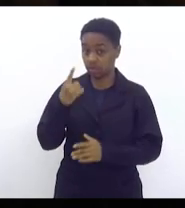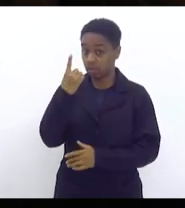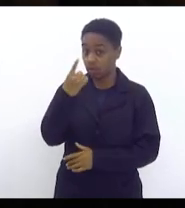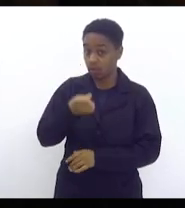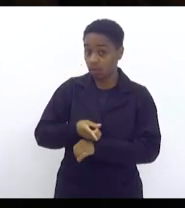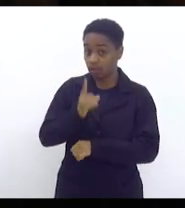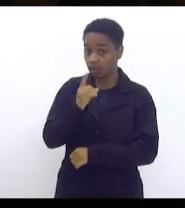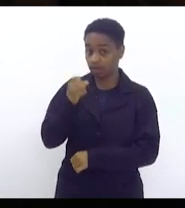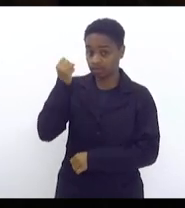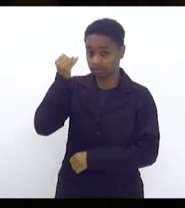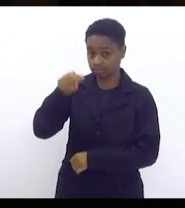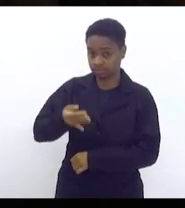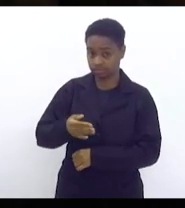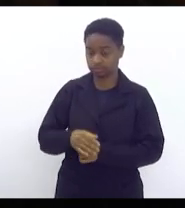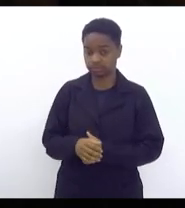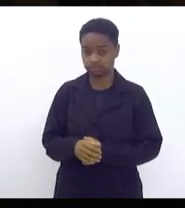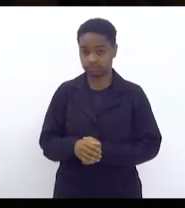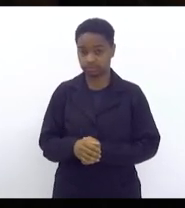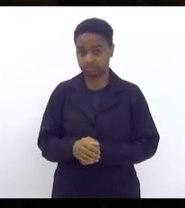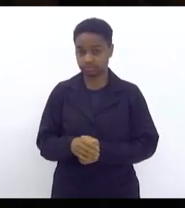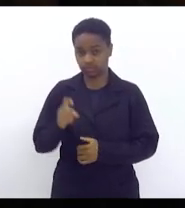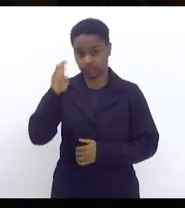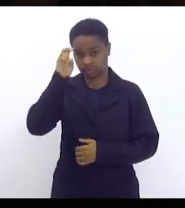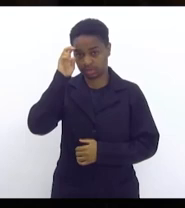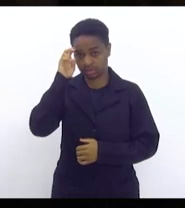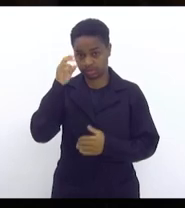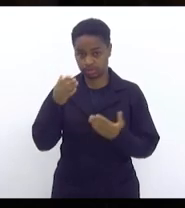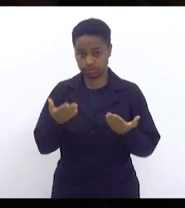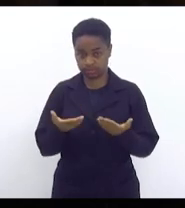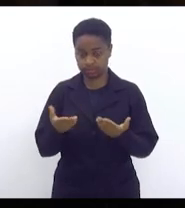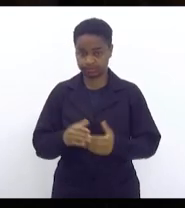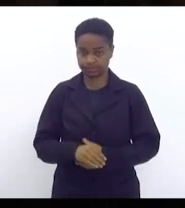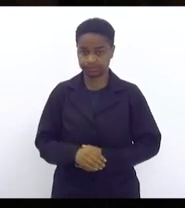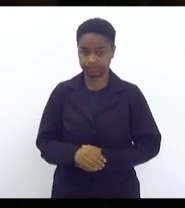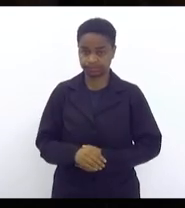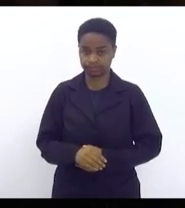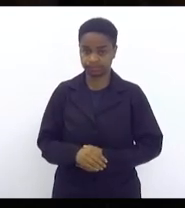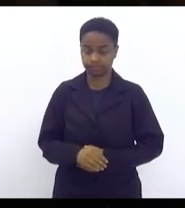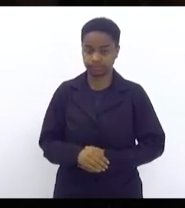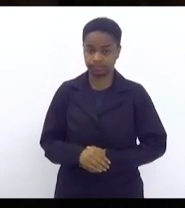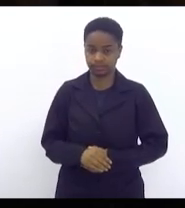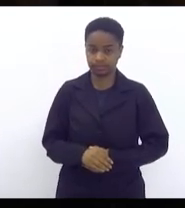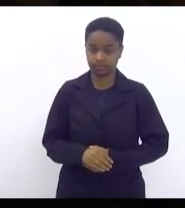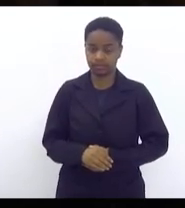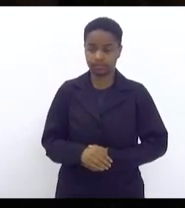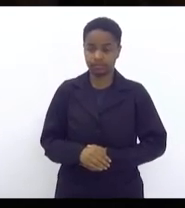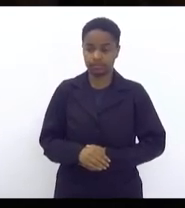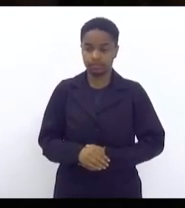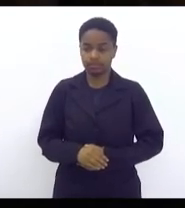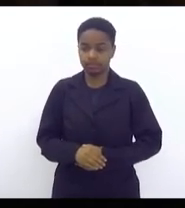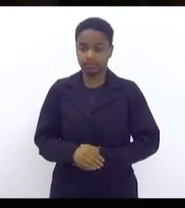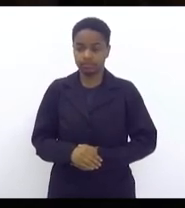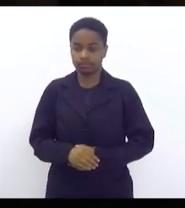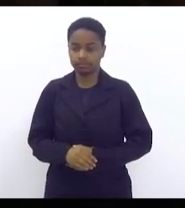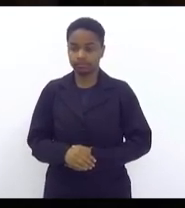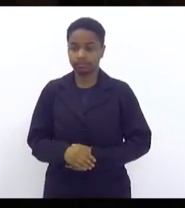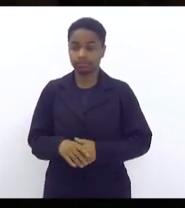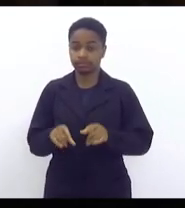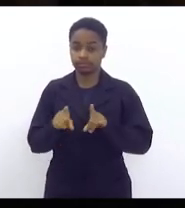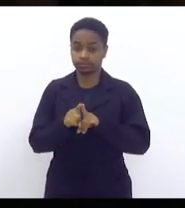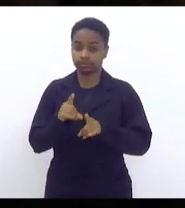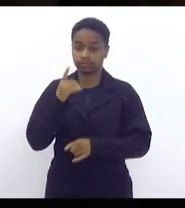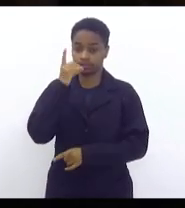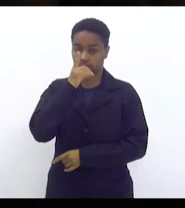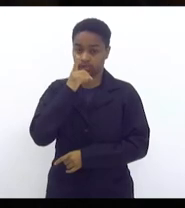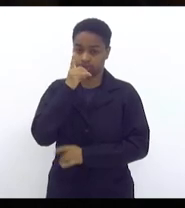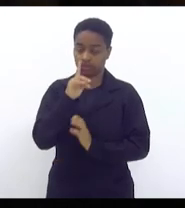manhã, desta quinta-feira. Fora o episódio de domingo do Ar de Ouro,